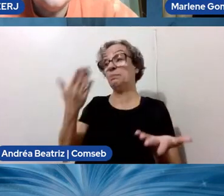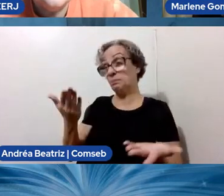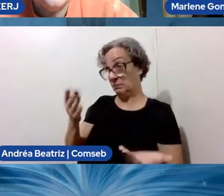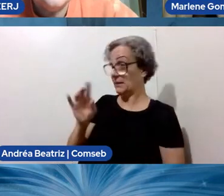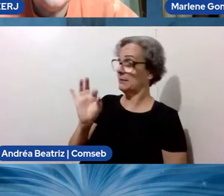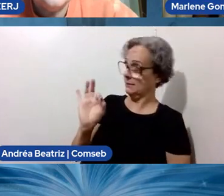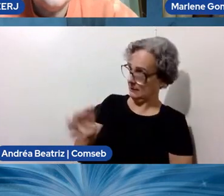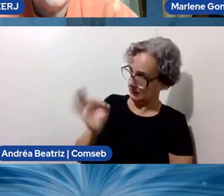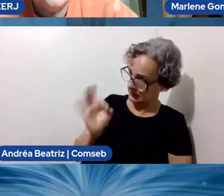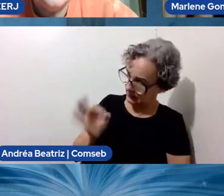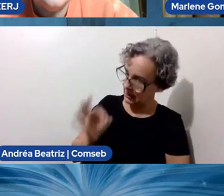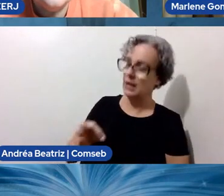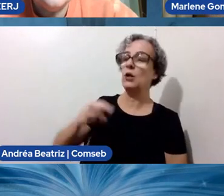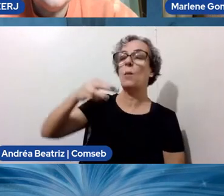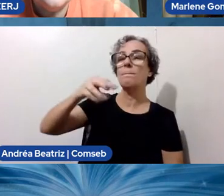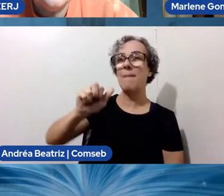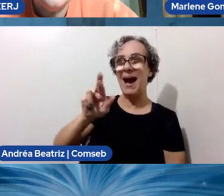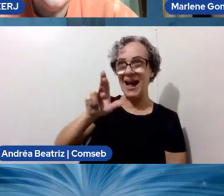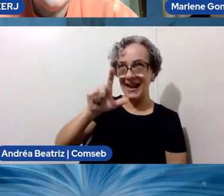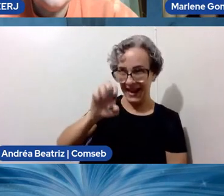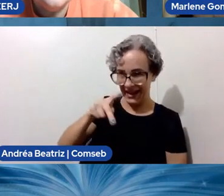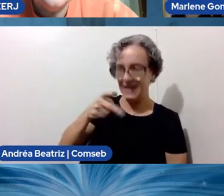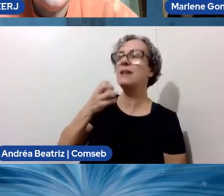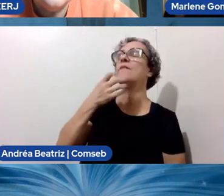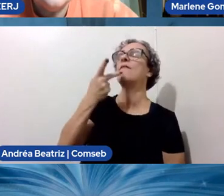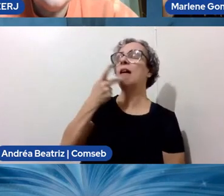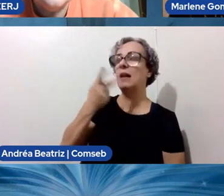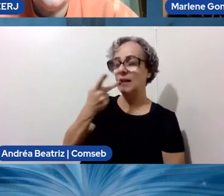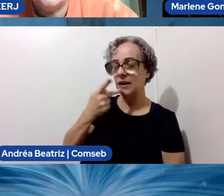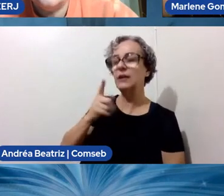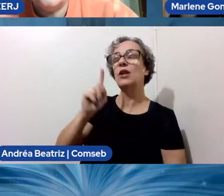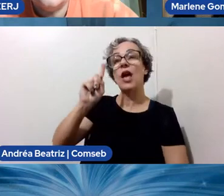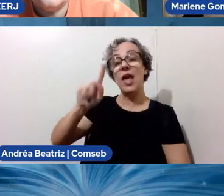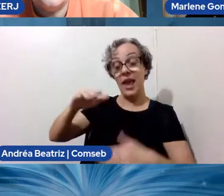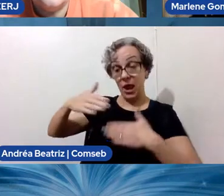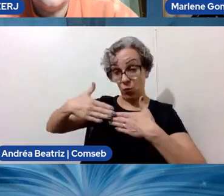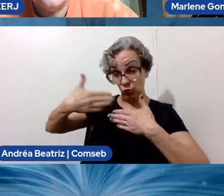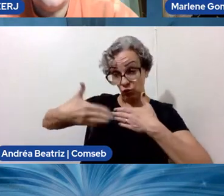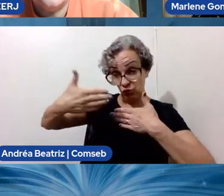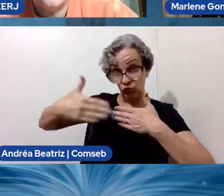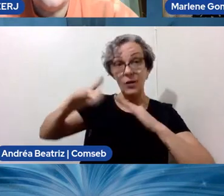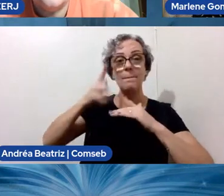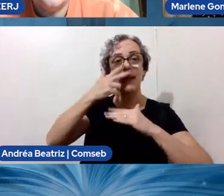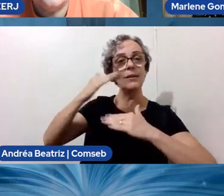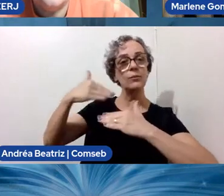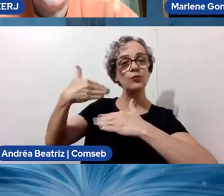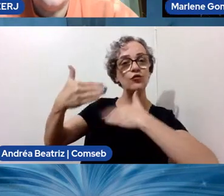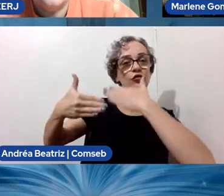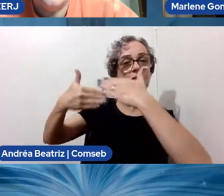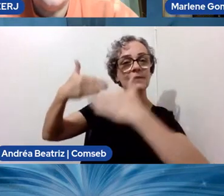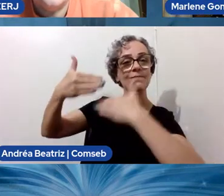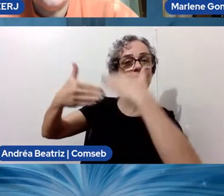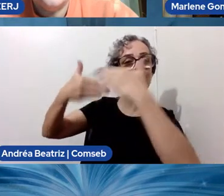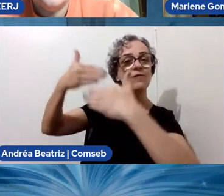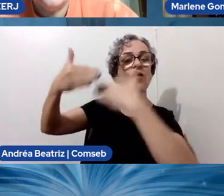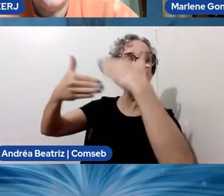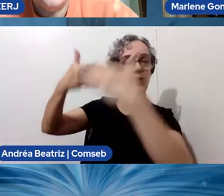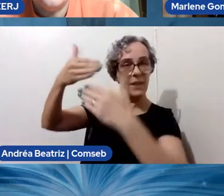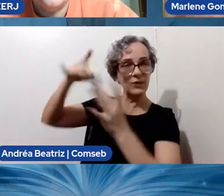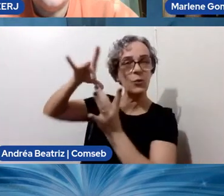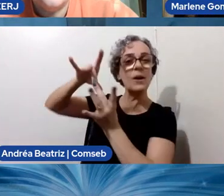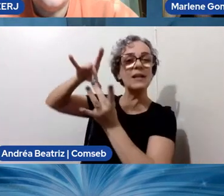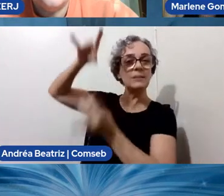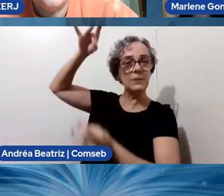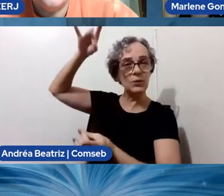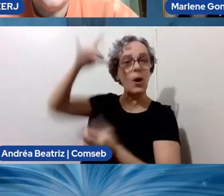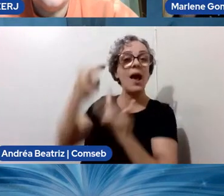o desenvolvimento se dá paralelo, né? Não se dá exatamente da mesma forma esse desenvolvimento espiritual do que se dá na